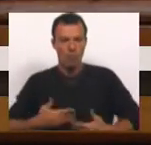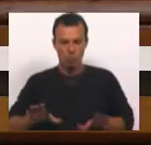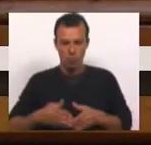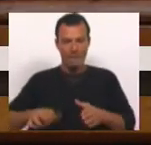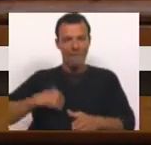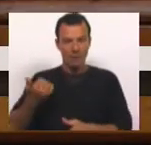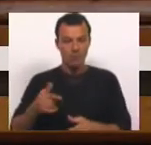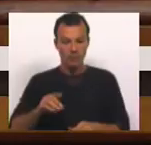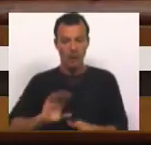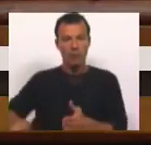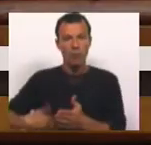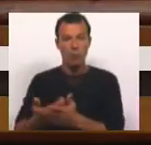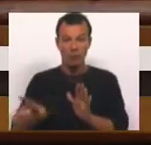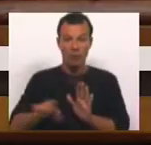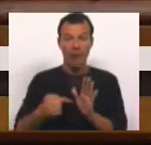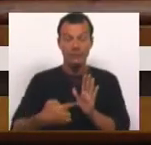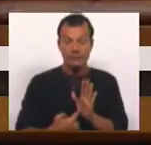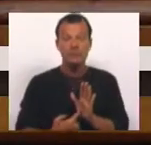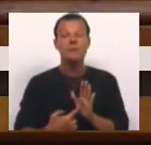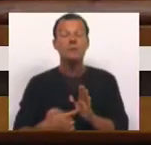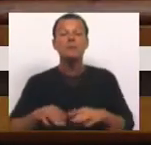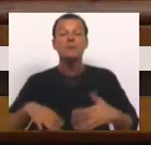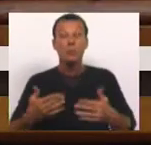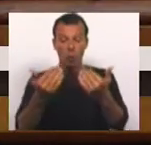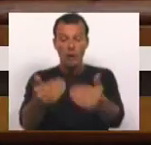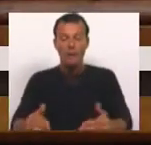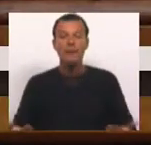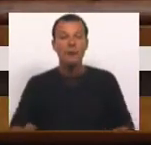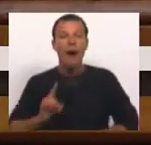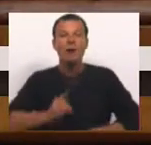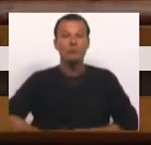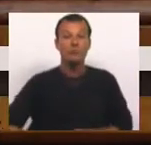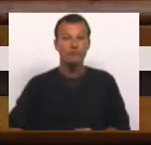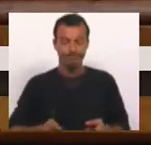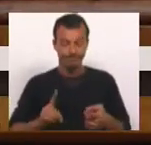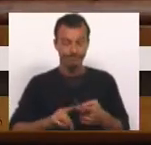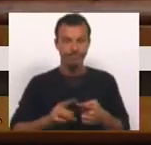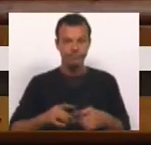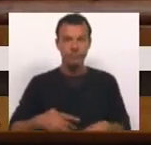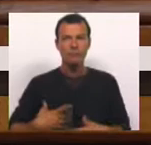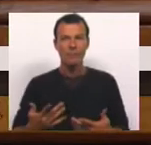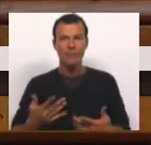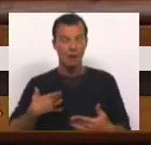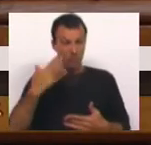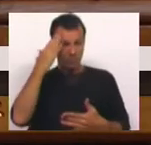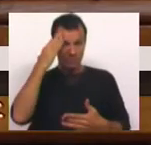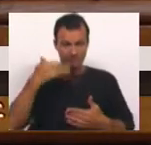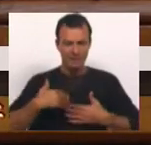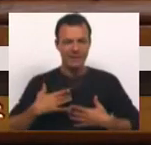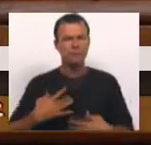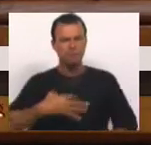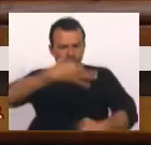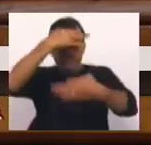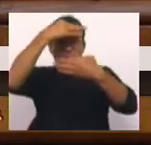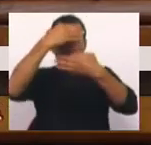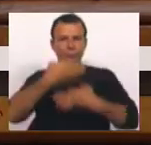de lei e quais foram os limites que traçamos. O nosso edifício jurídico-constitucional assenta na